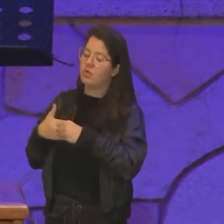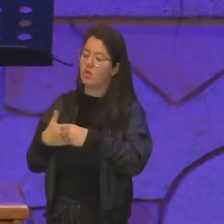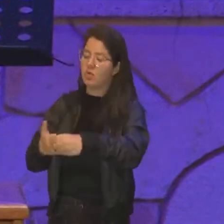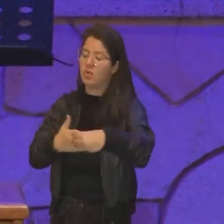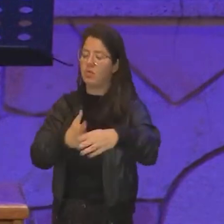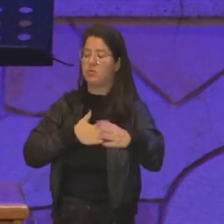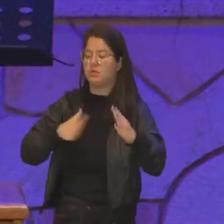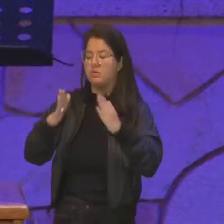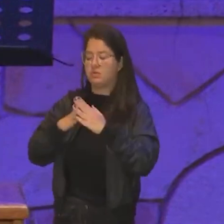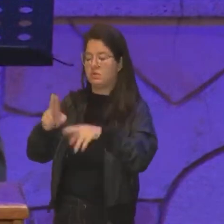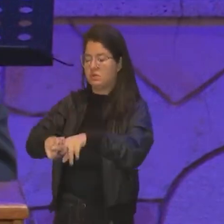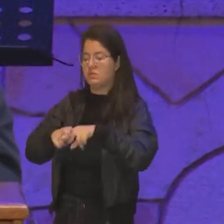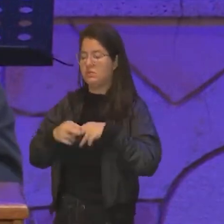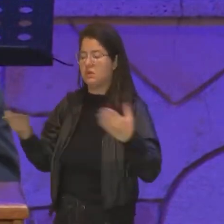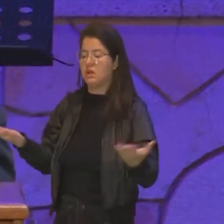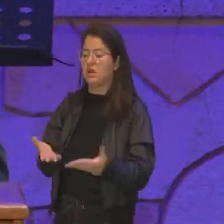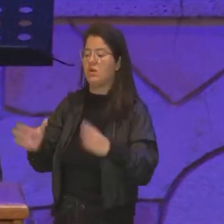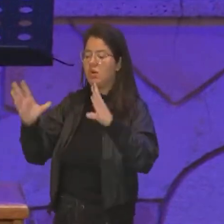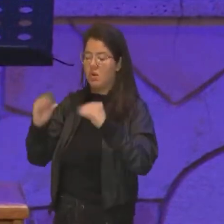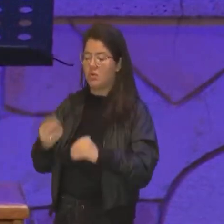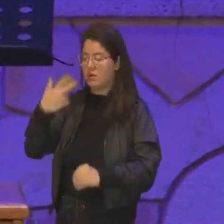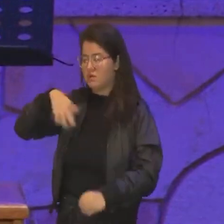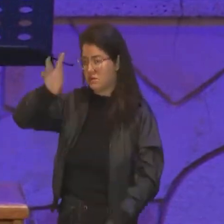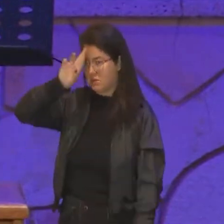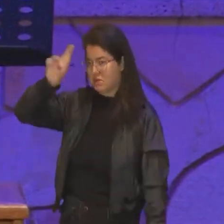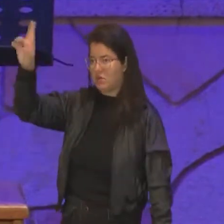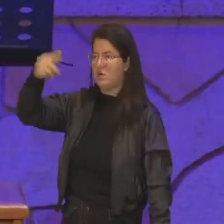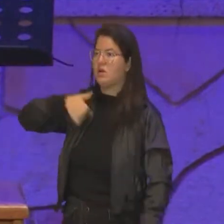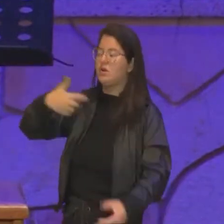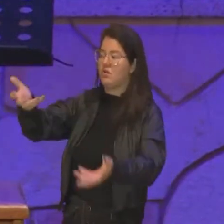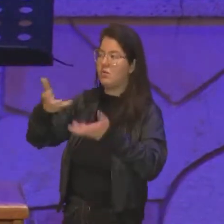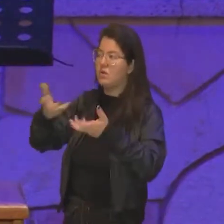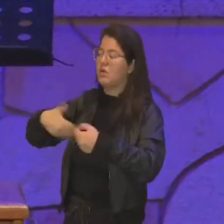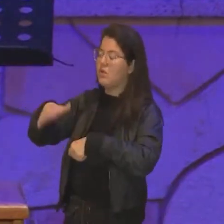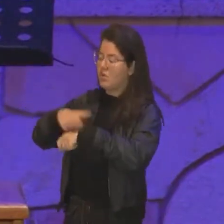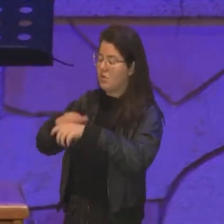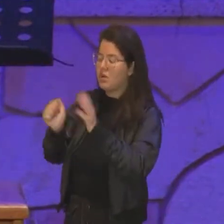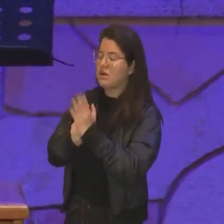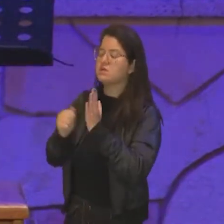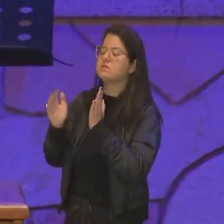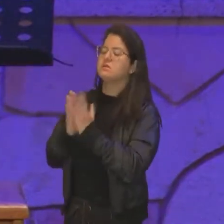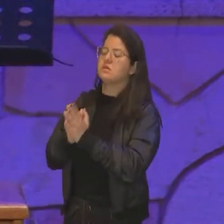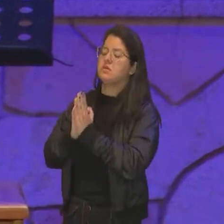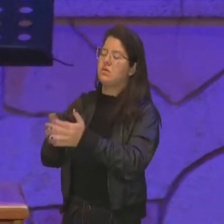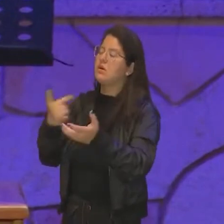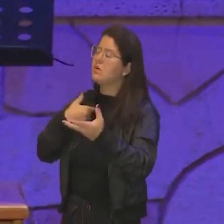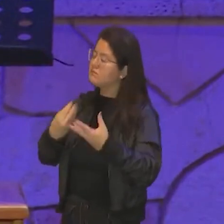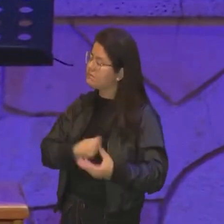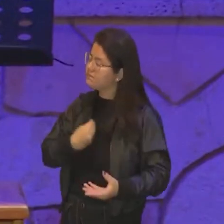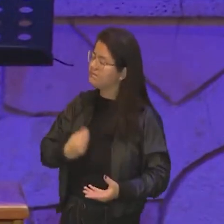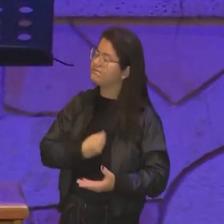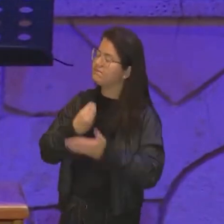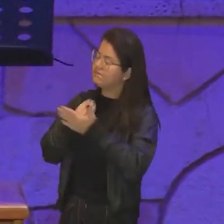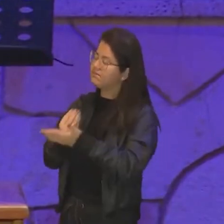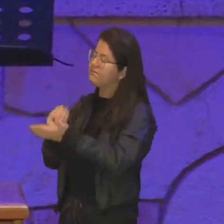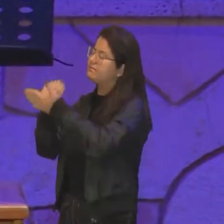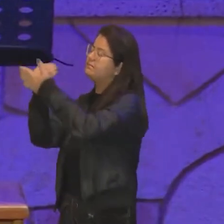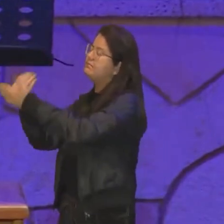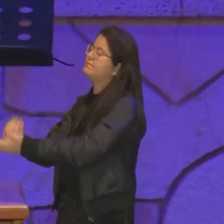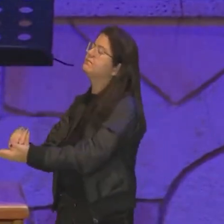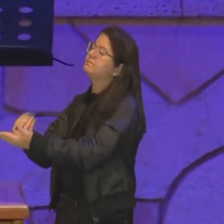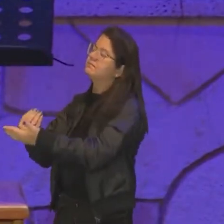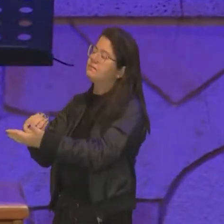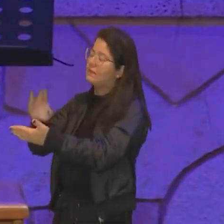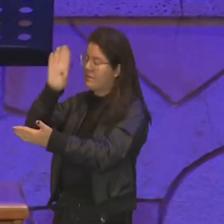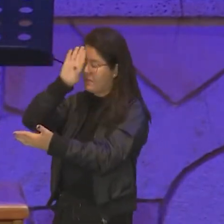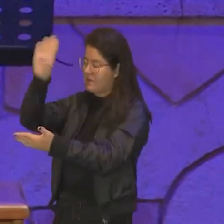vida. E é por isso que nesta noite, Senhor, eu quero fazer esta oração. Eu entrego a chave da minha